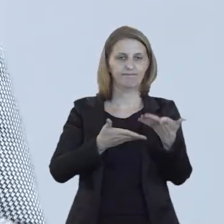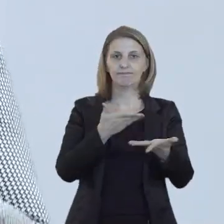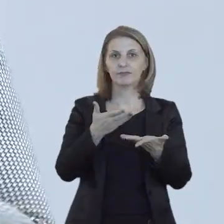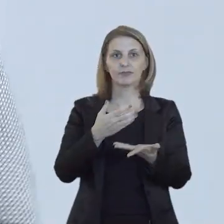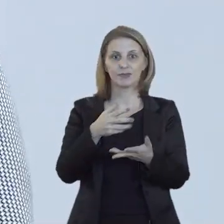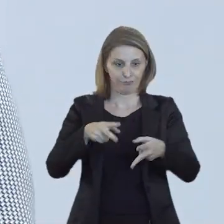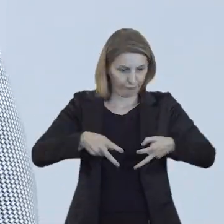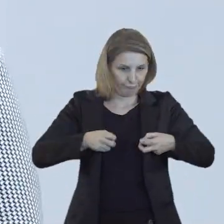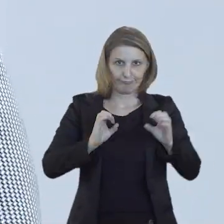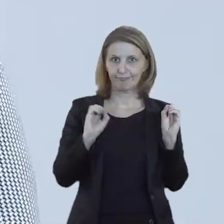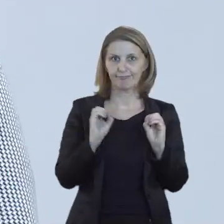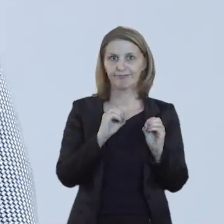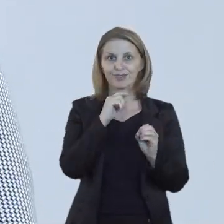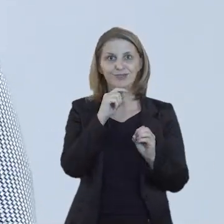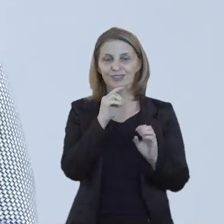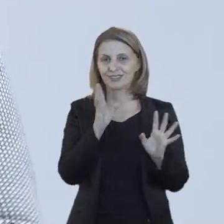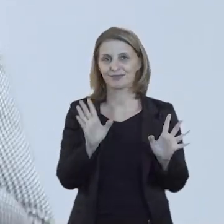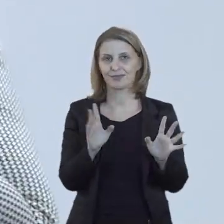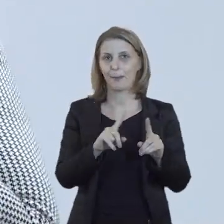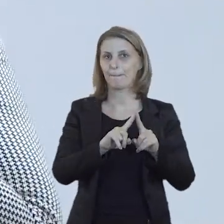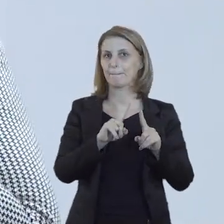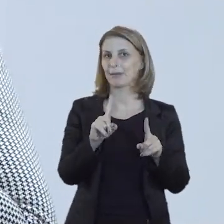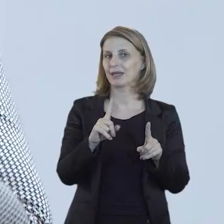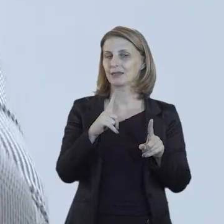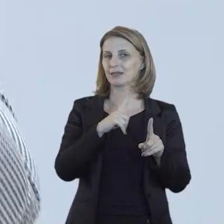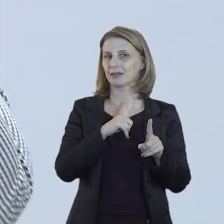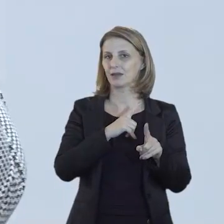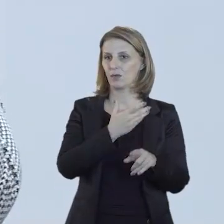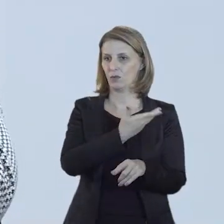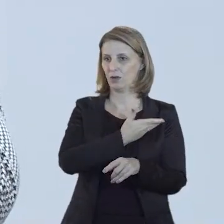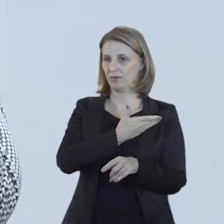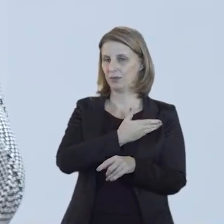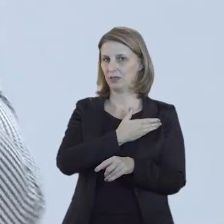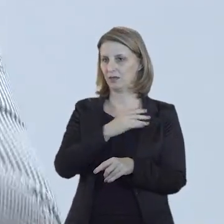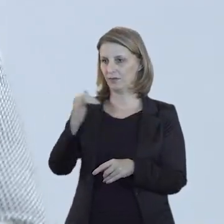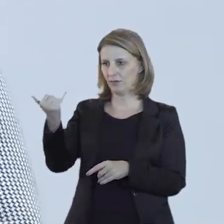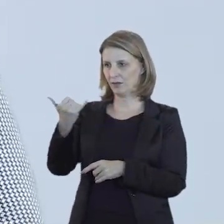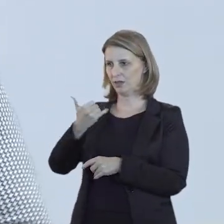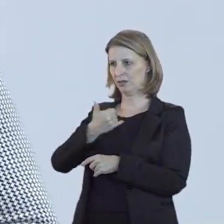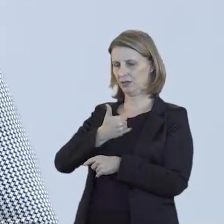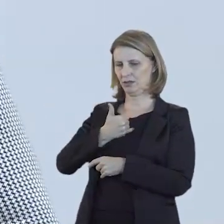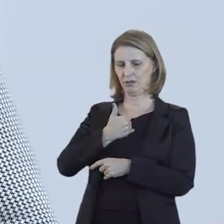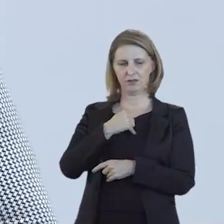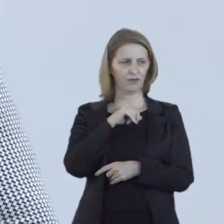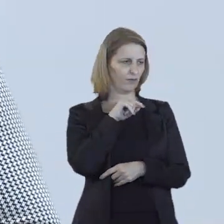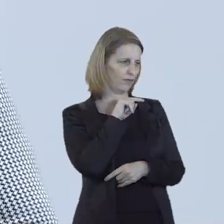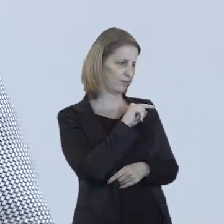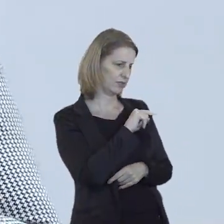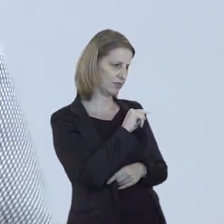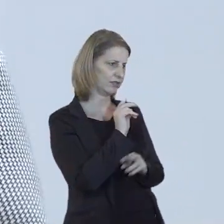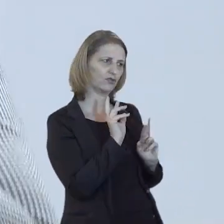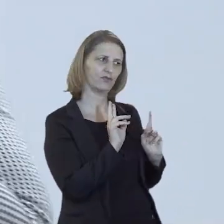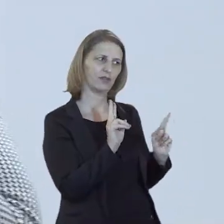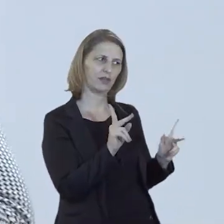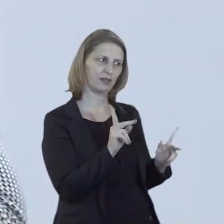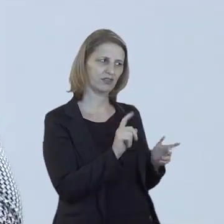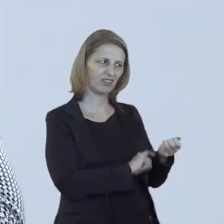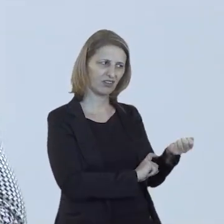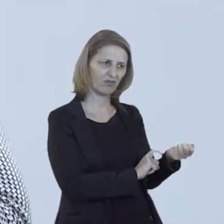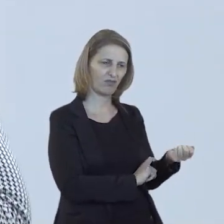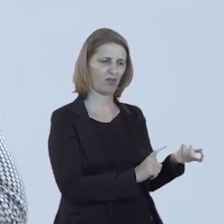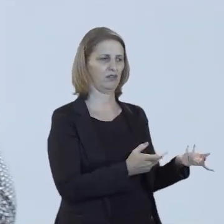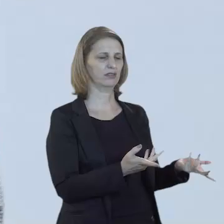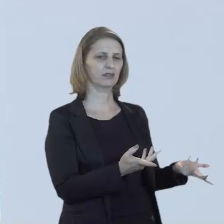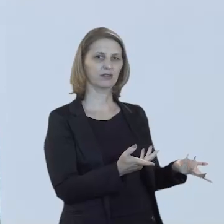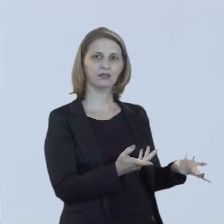tão forte, né? Que eu não me percebo. Mas aí vem aquele colega camarada e fala: nossa,